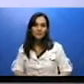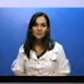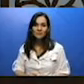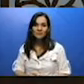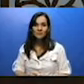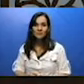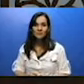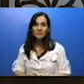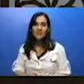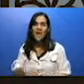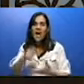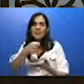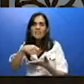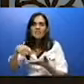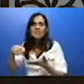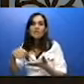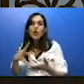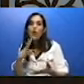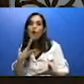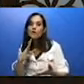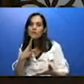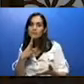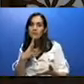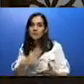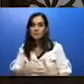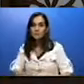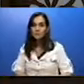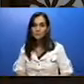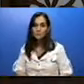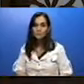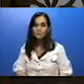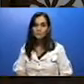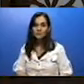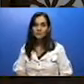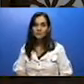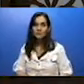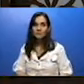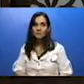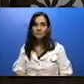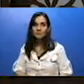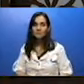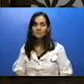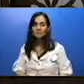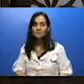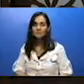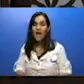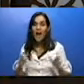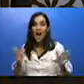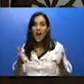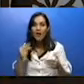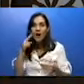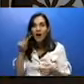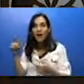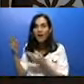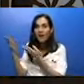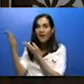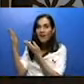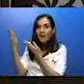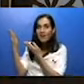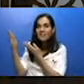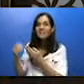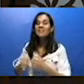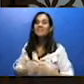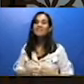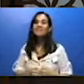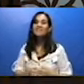formação oi rita e reconhecimento e vamos lá agora aqui eu trouxe uma